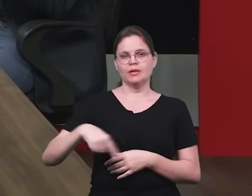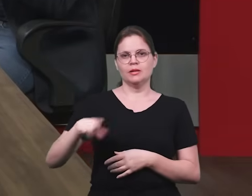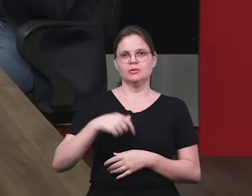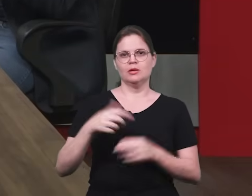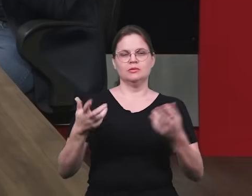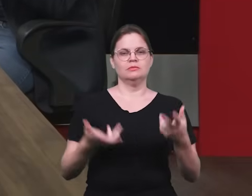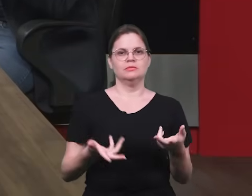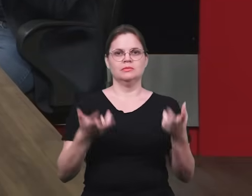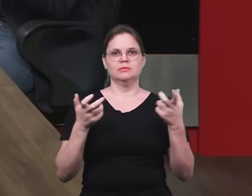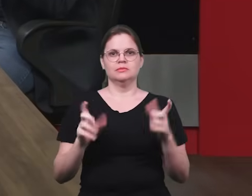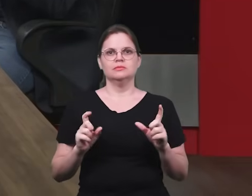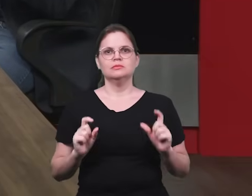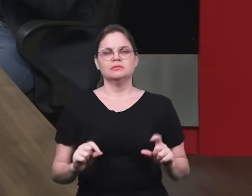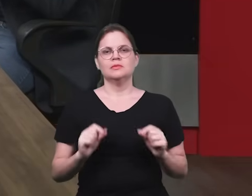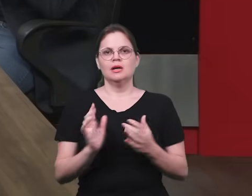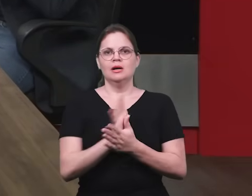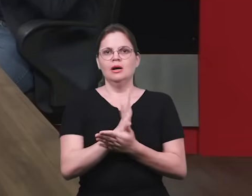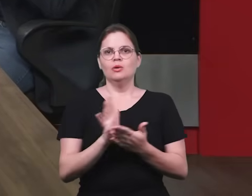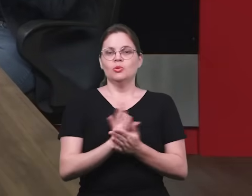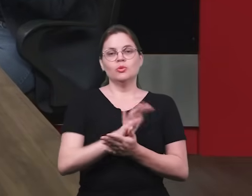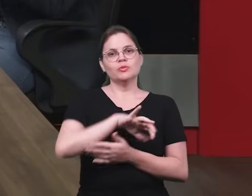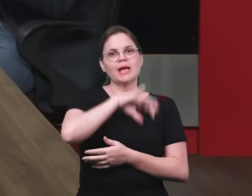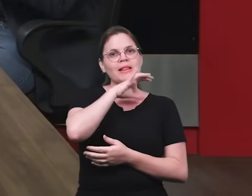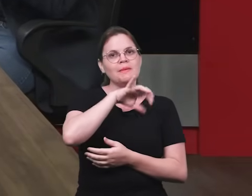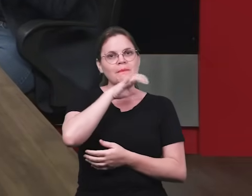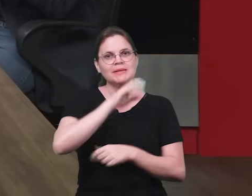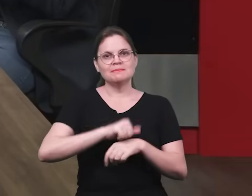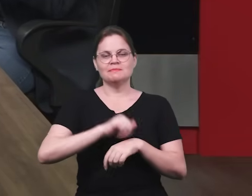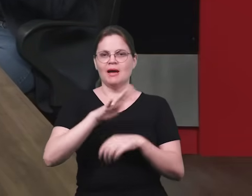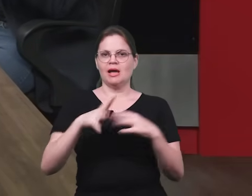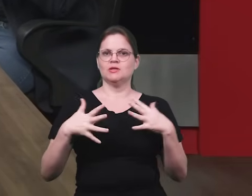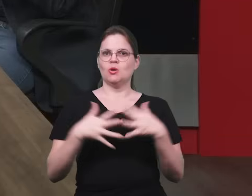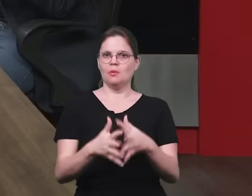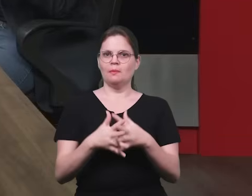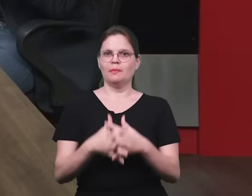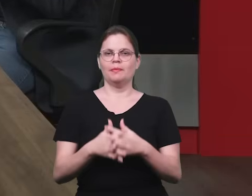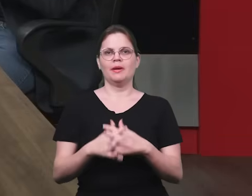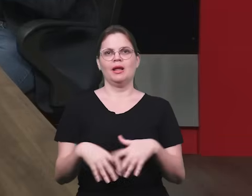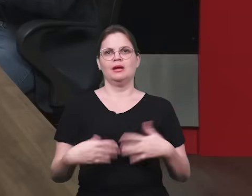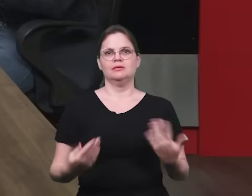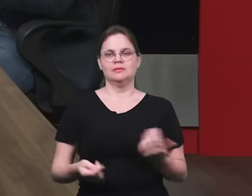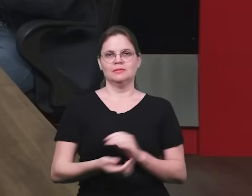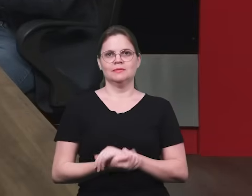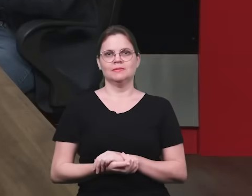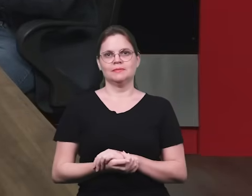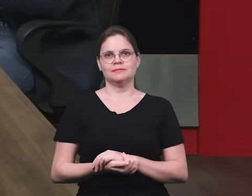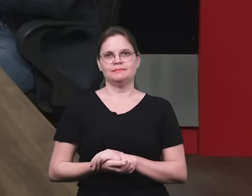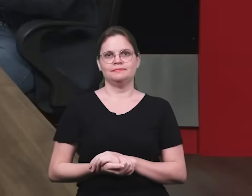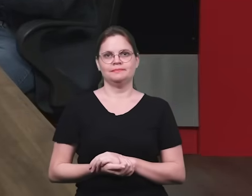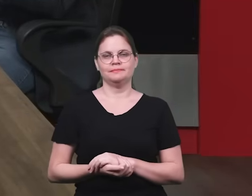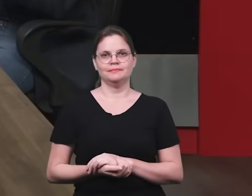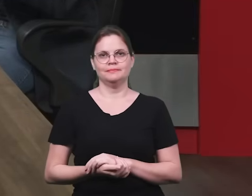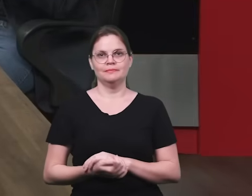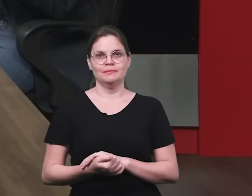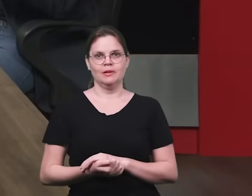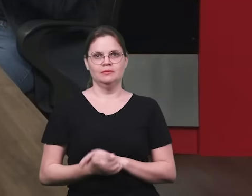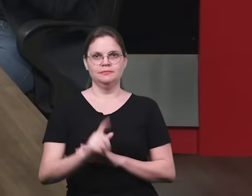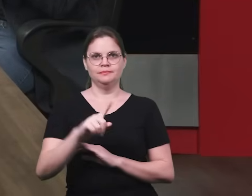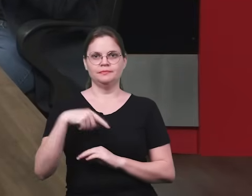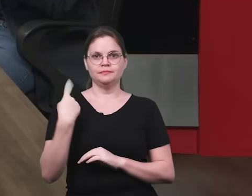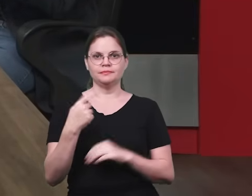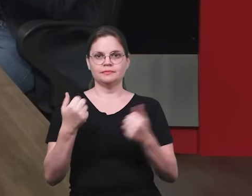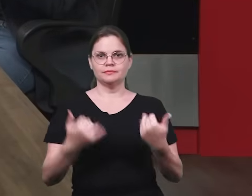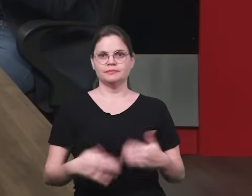observar animais complexos, né, seres vivos dotados de uma complexidade muito maior. Estamos falando